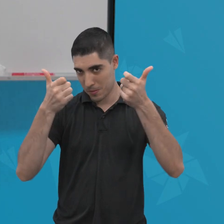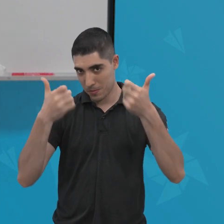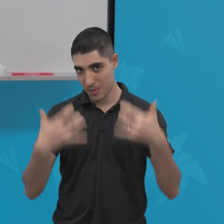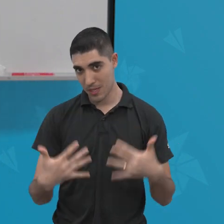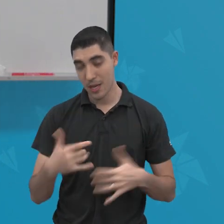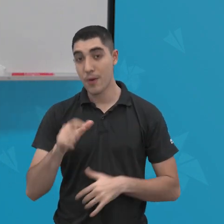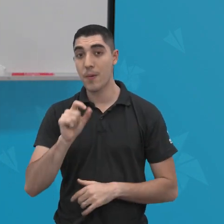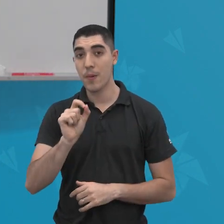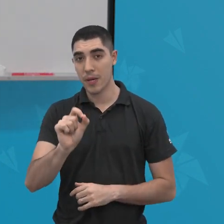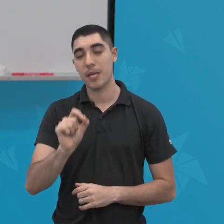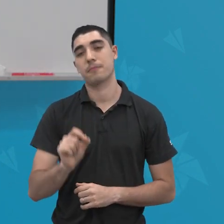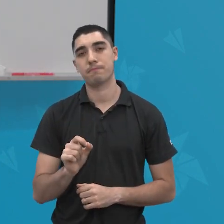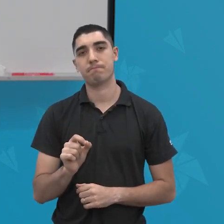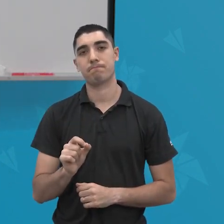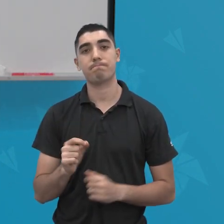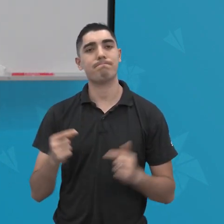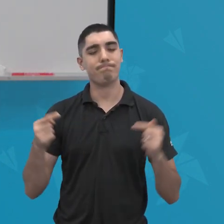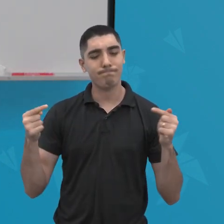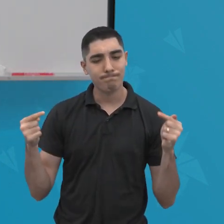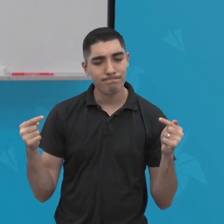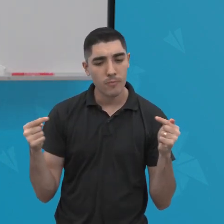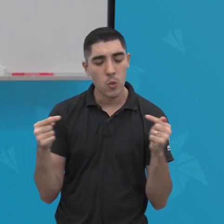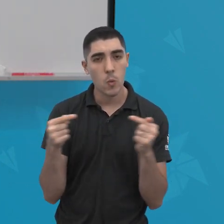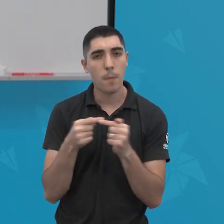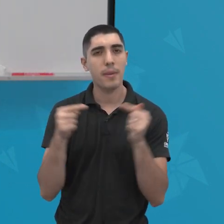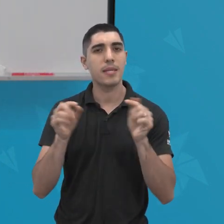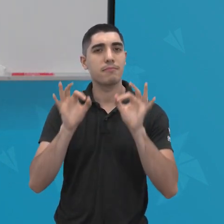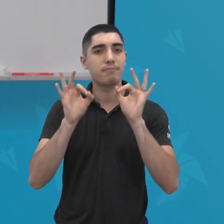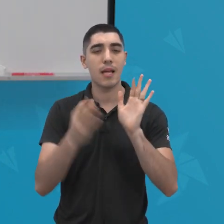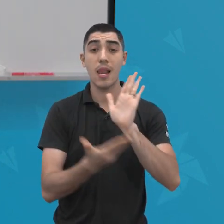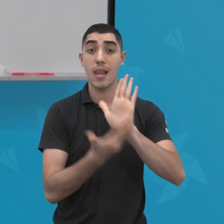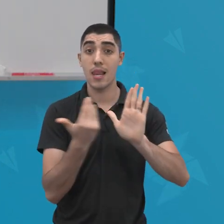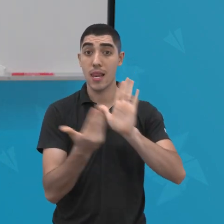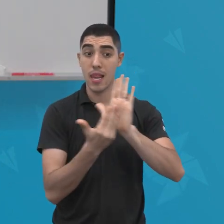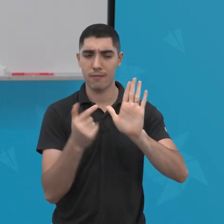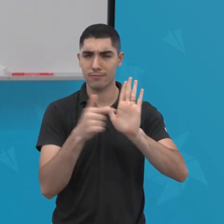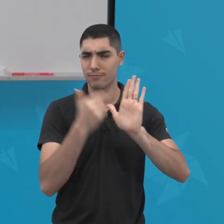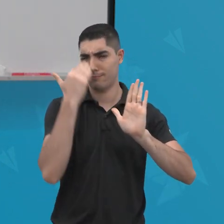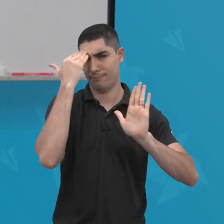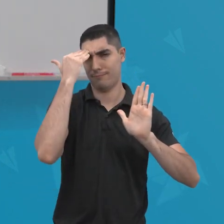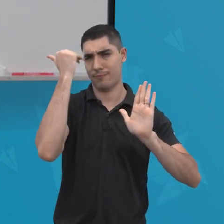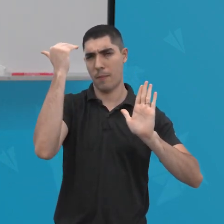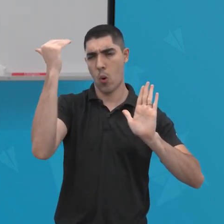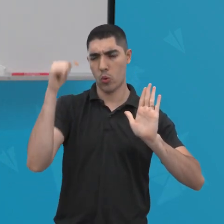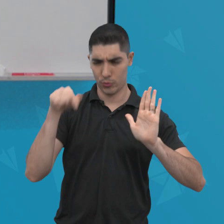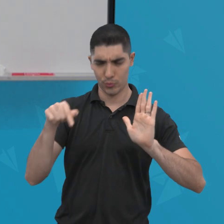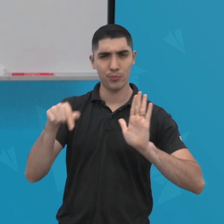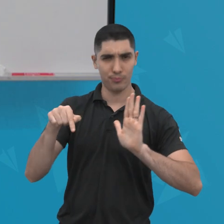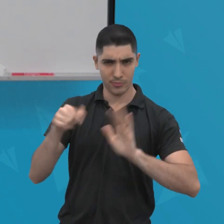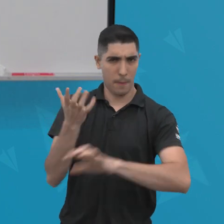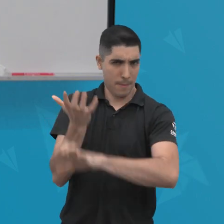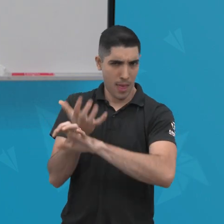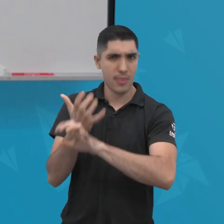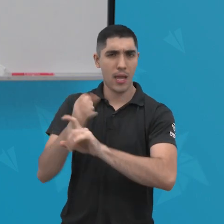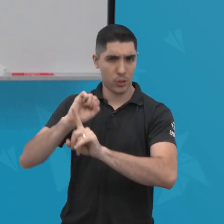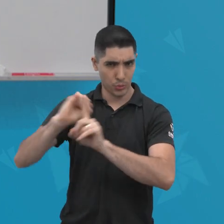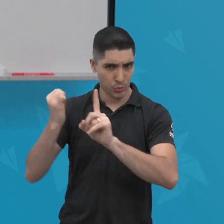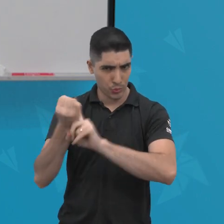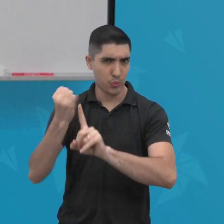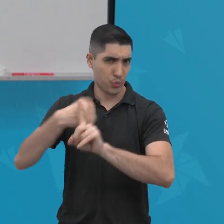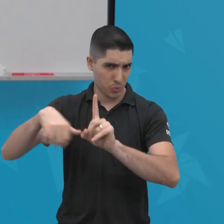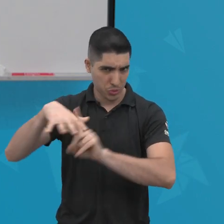como eu falei para vocês, ele se inspira em um livro que foi um clássico da sociologia, é um